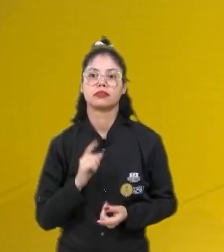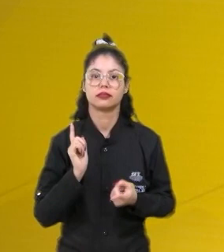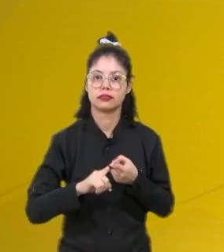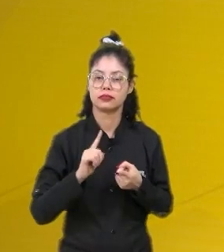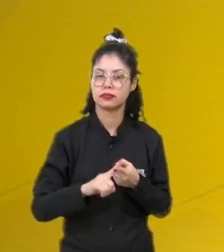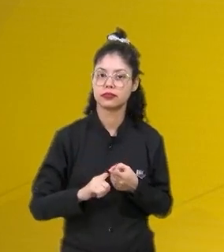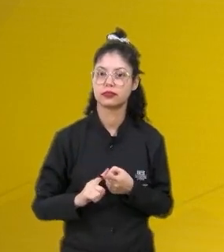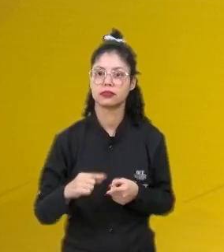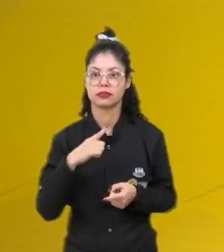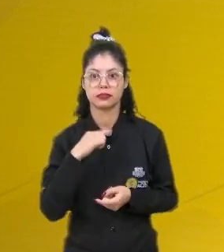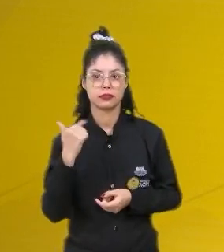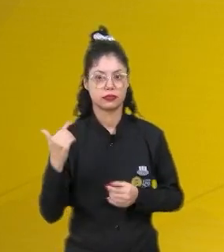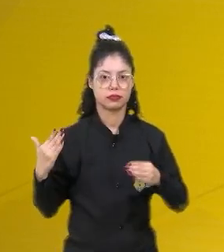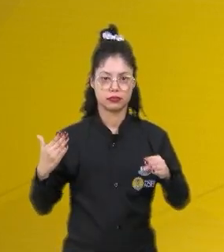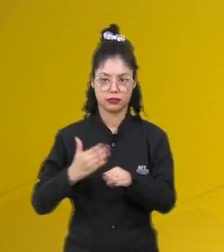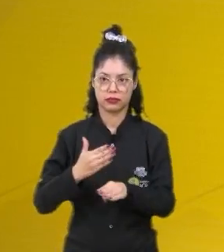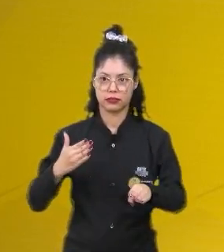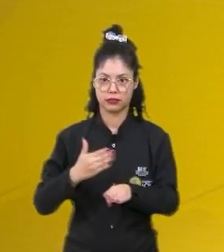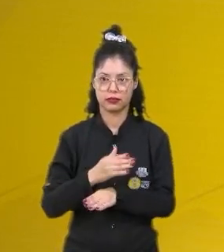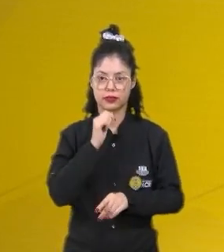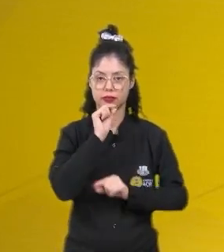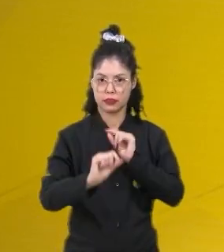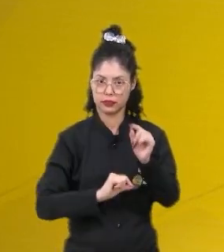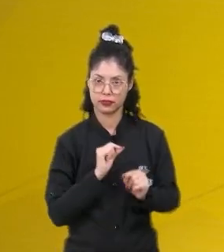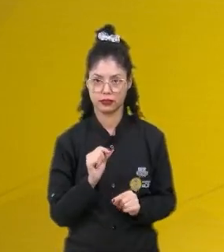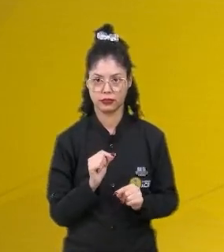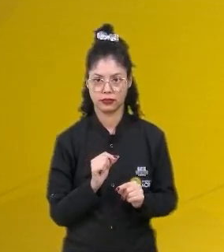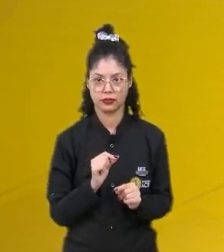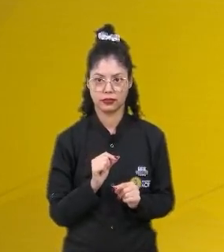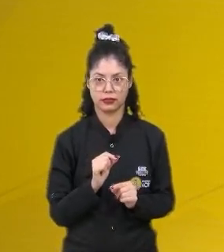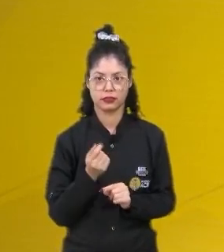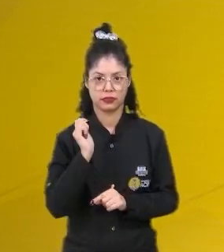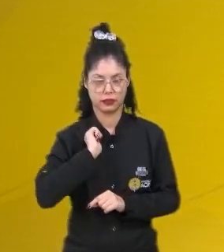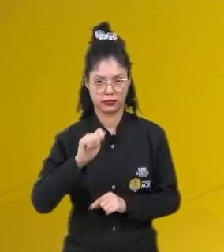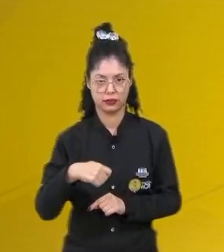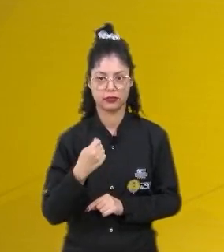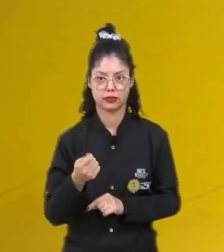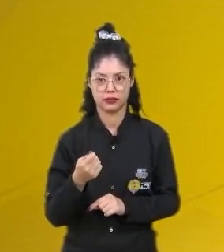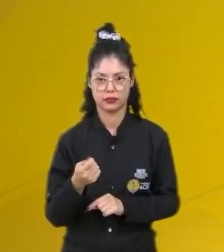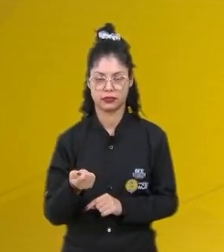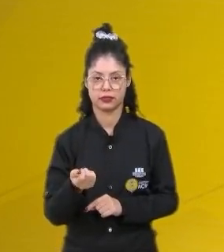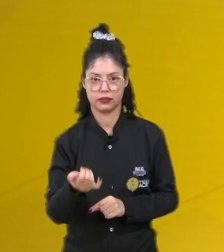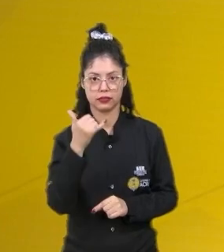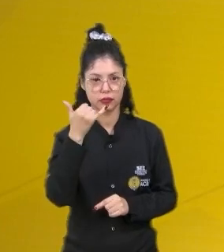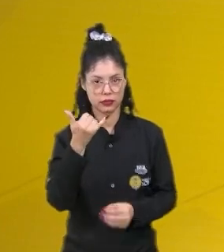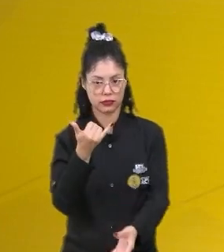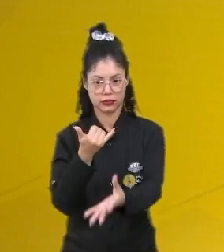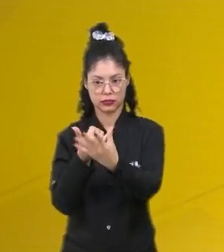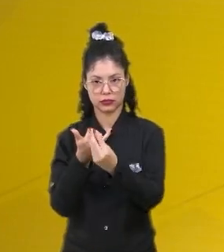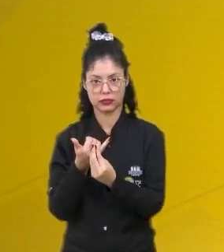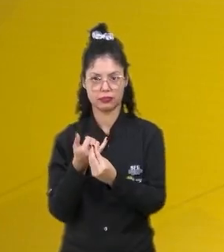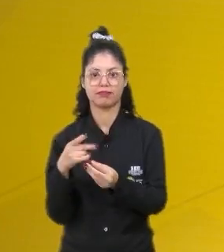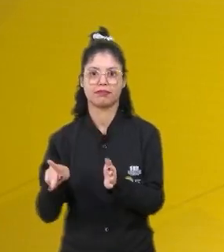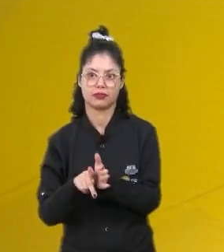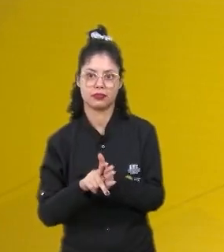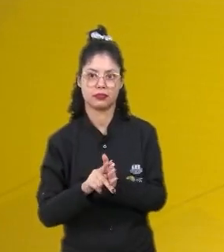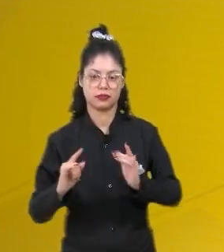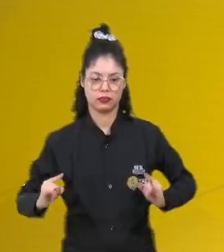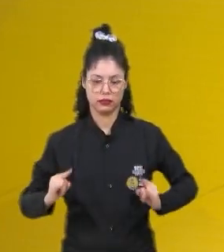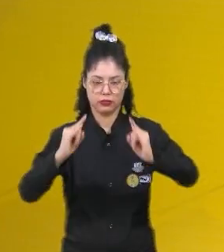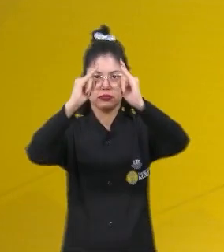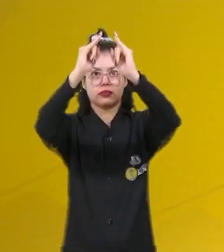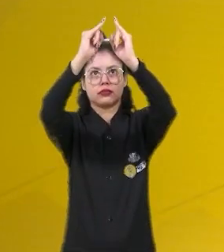para que não haja interferência dos sinais que o seu celular recebe para a